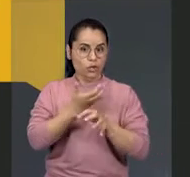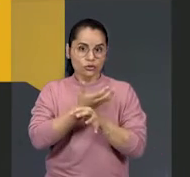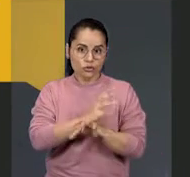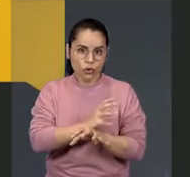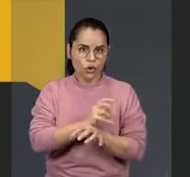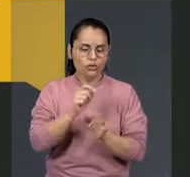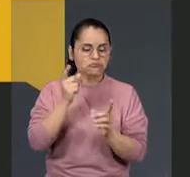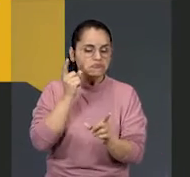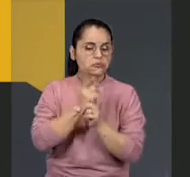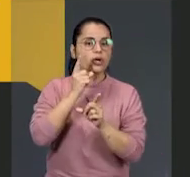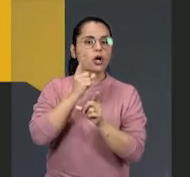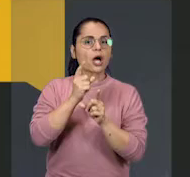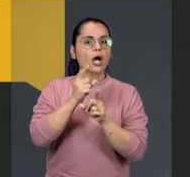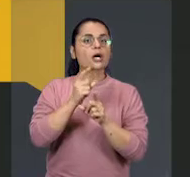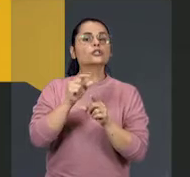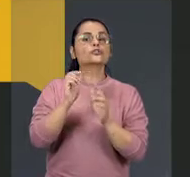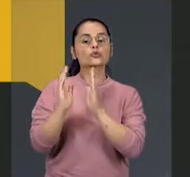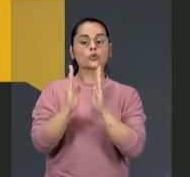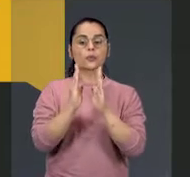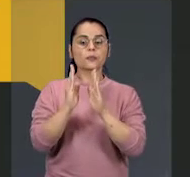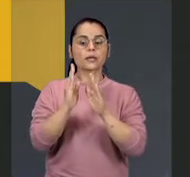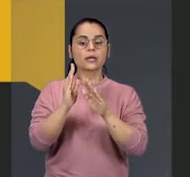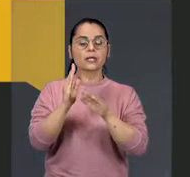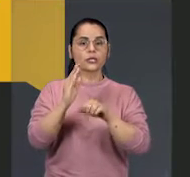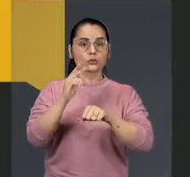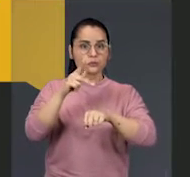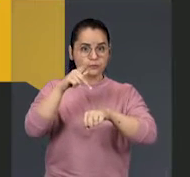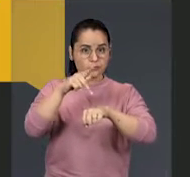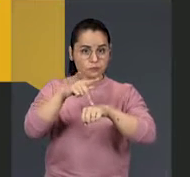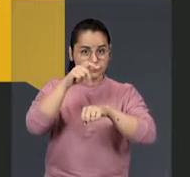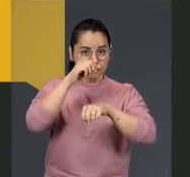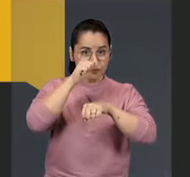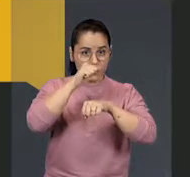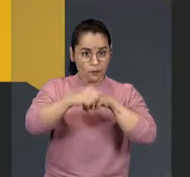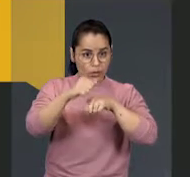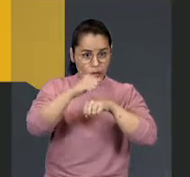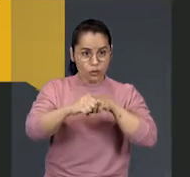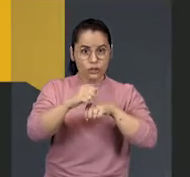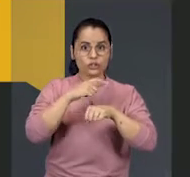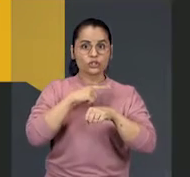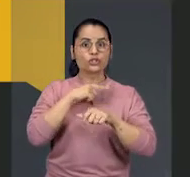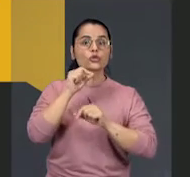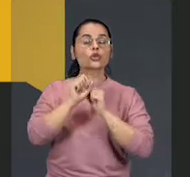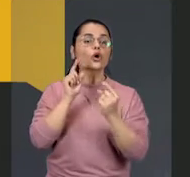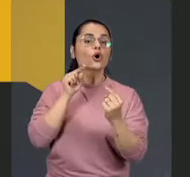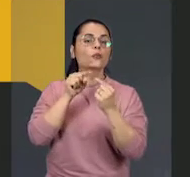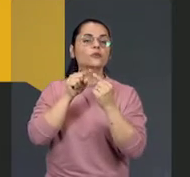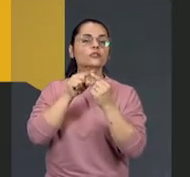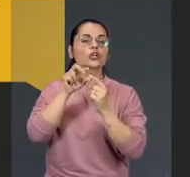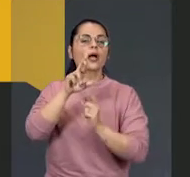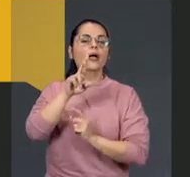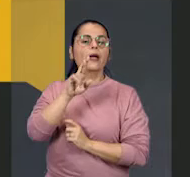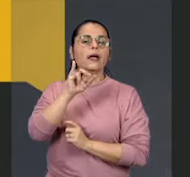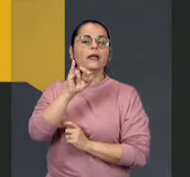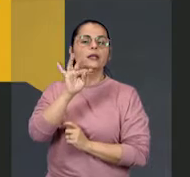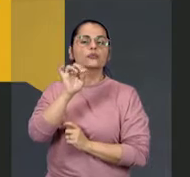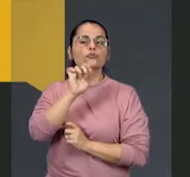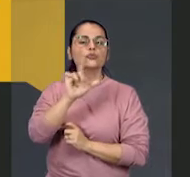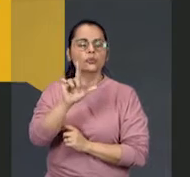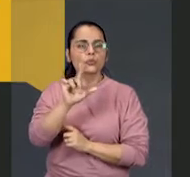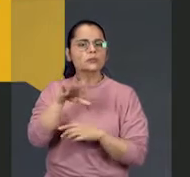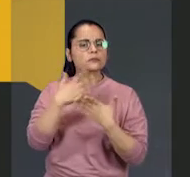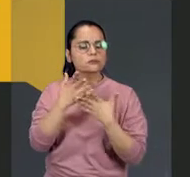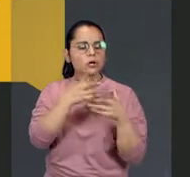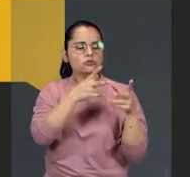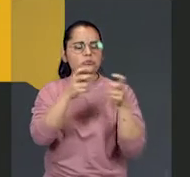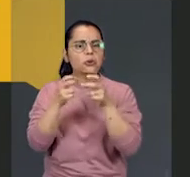período paleolítico. A música tinha finalidade ritualística. Então, aqui a gente observa